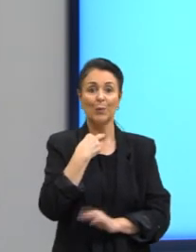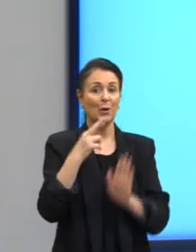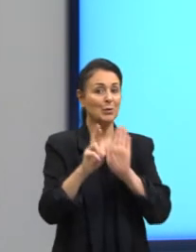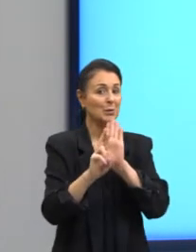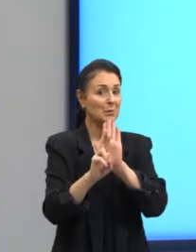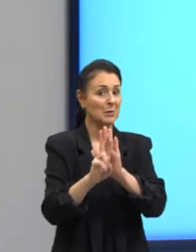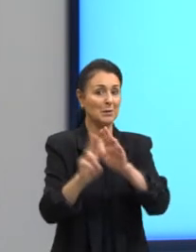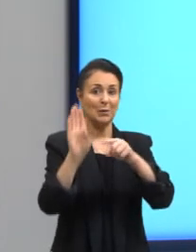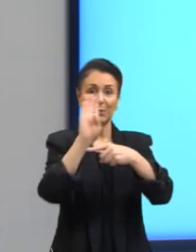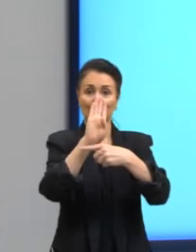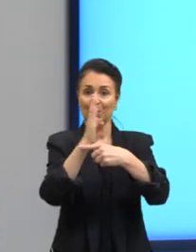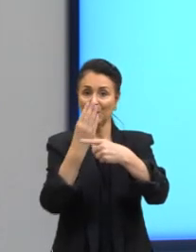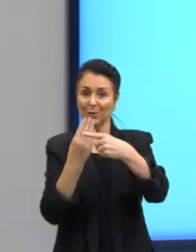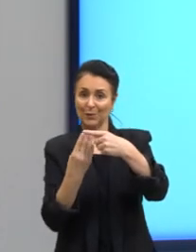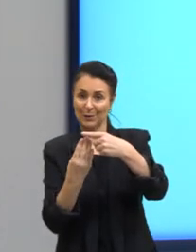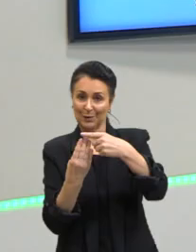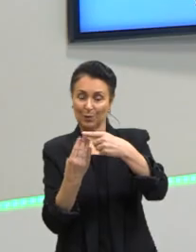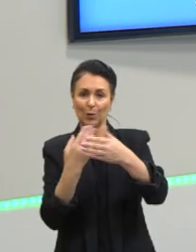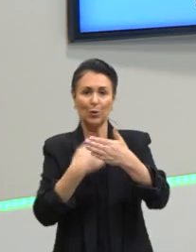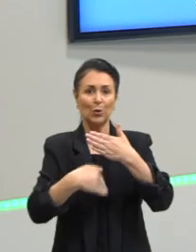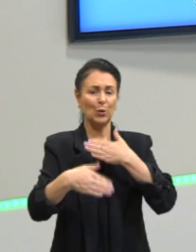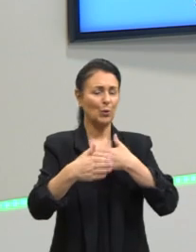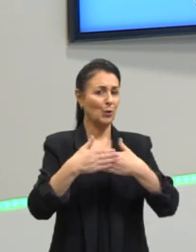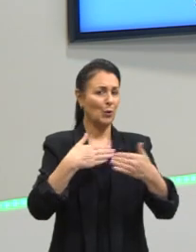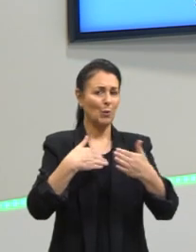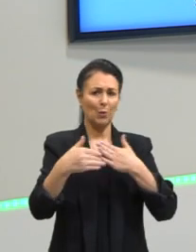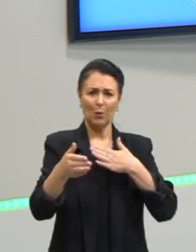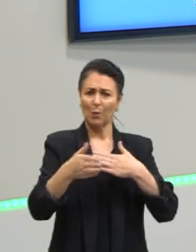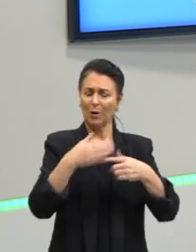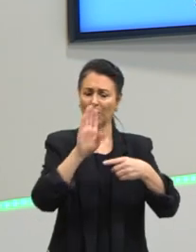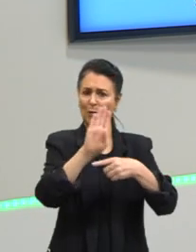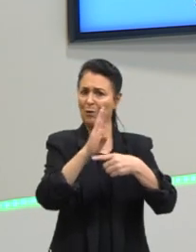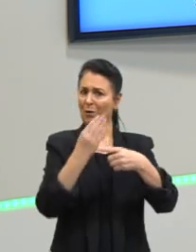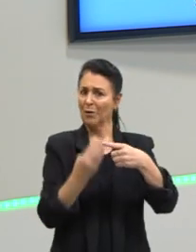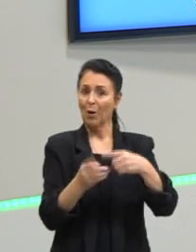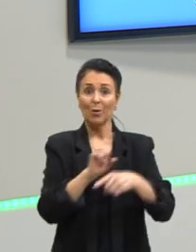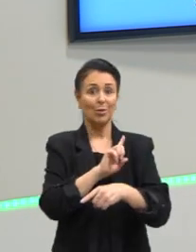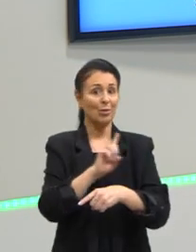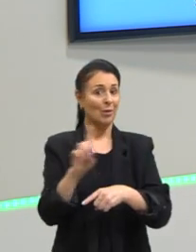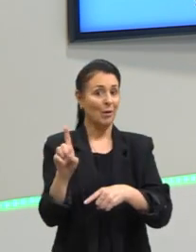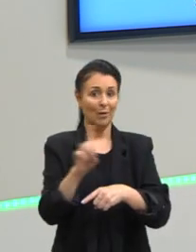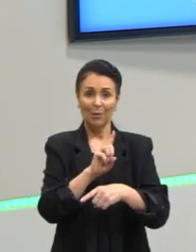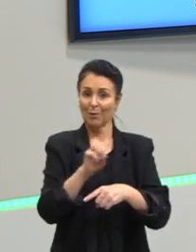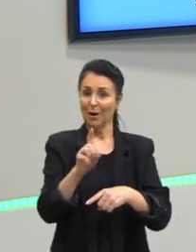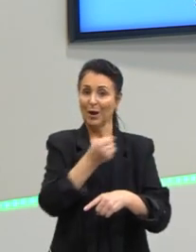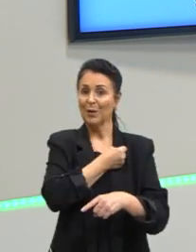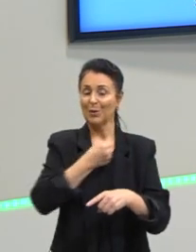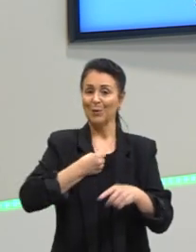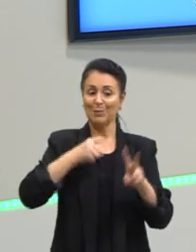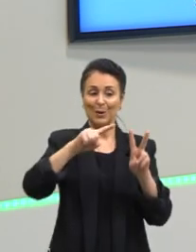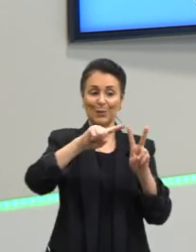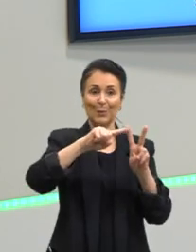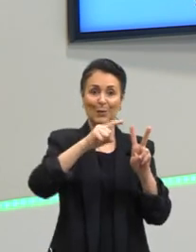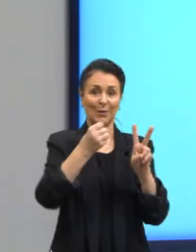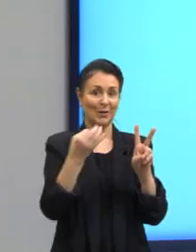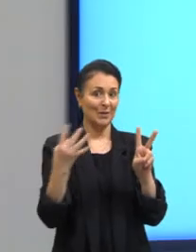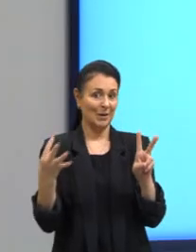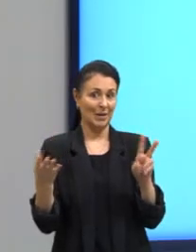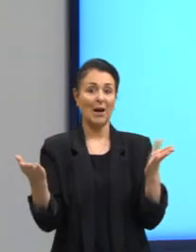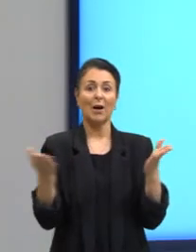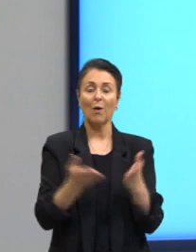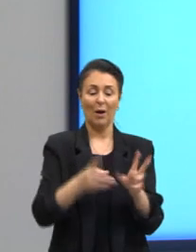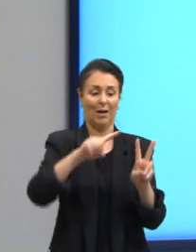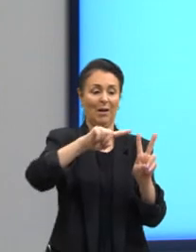de fração a gente então toda e qualquer infração não é um número irracional são números